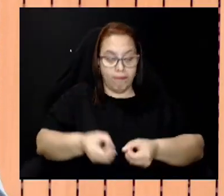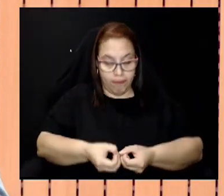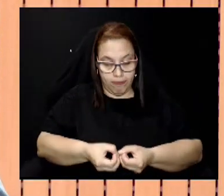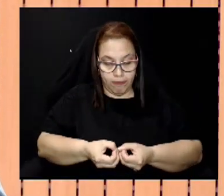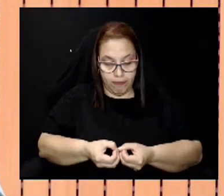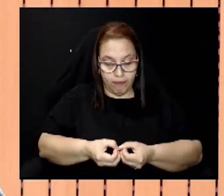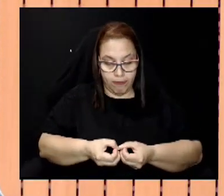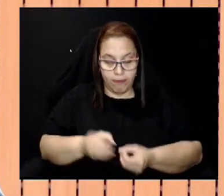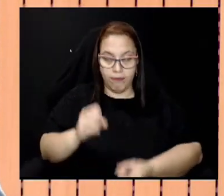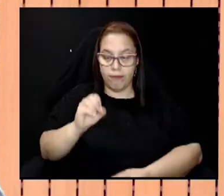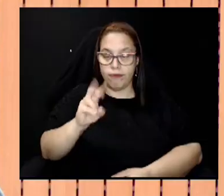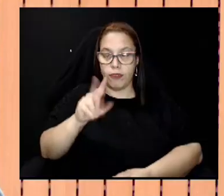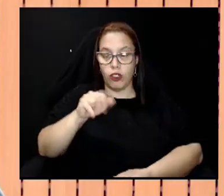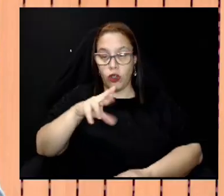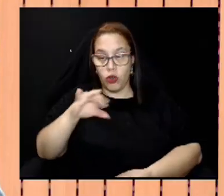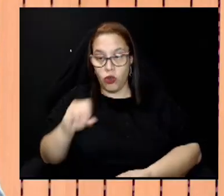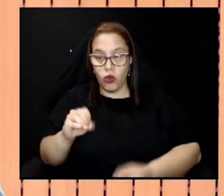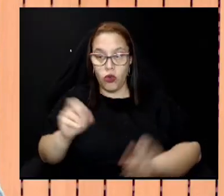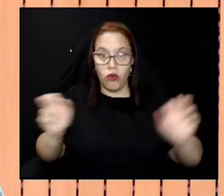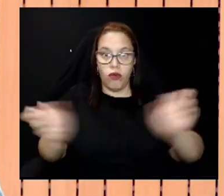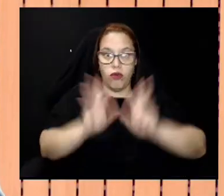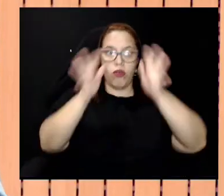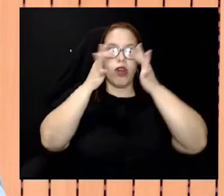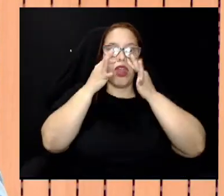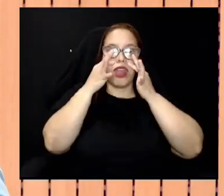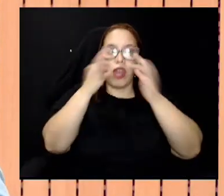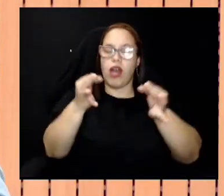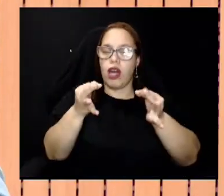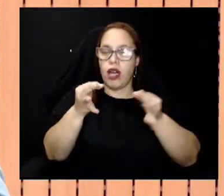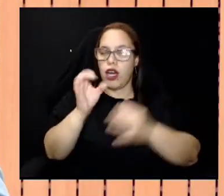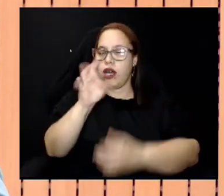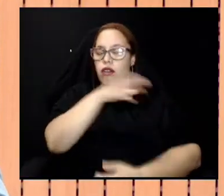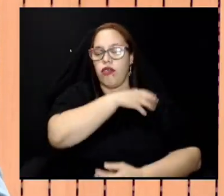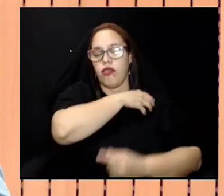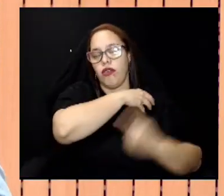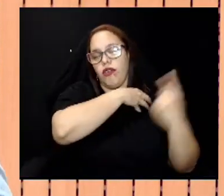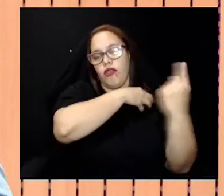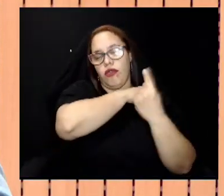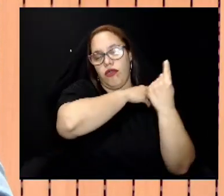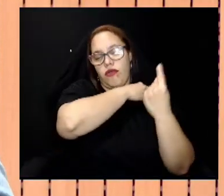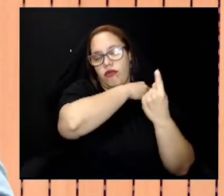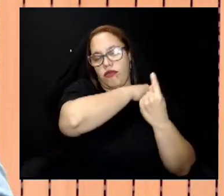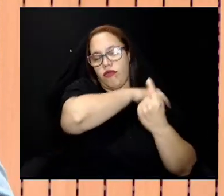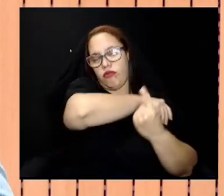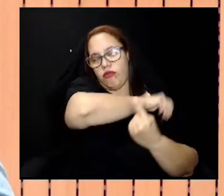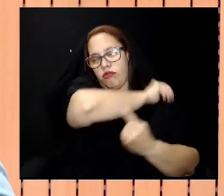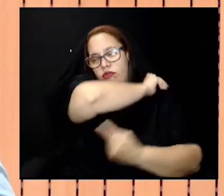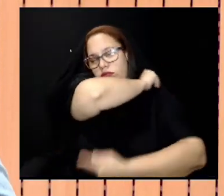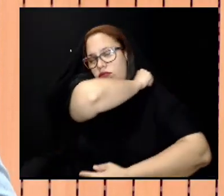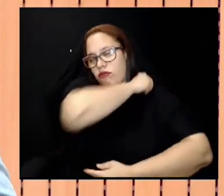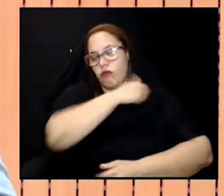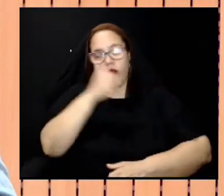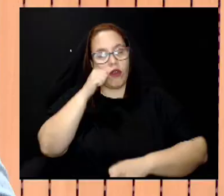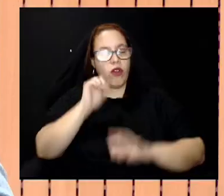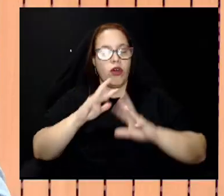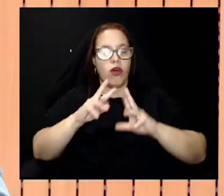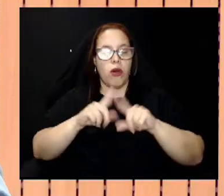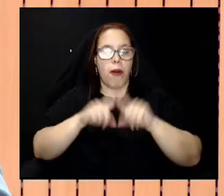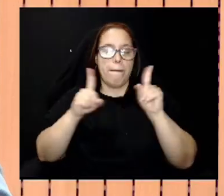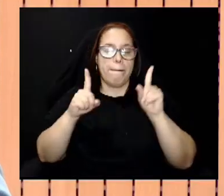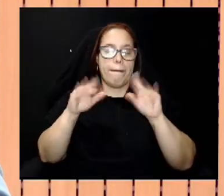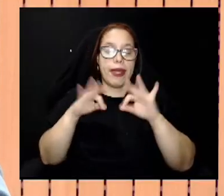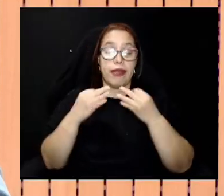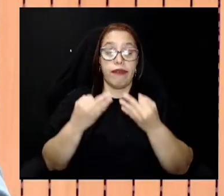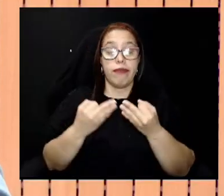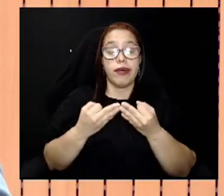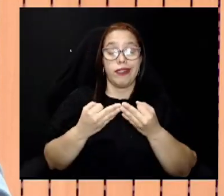que deve chamar a atenção, não só do indivíduo, da mulher que o tem, mas da família para a qual essa mulher faz parte, né, na qual essa